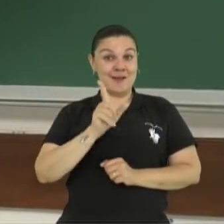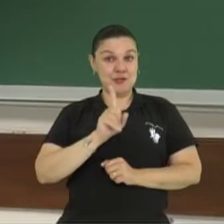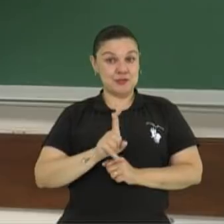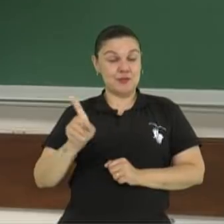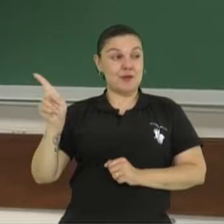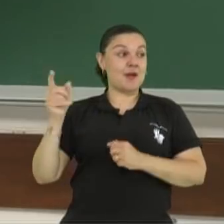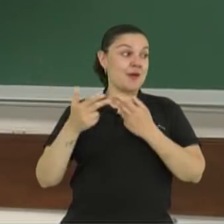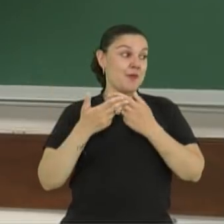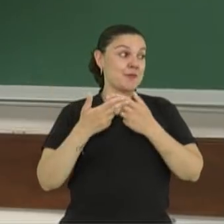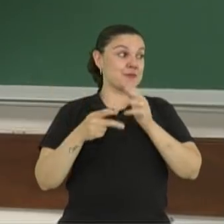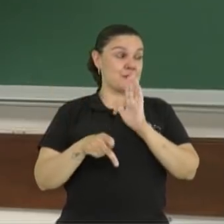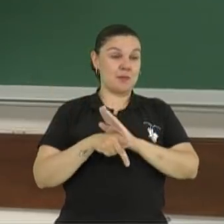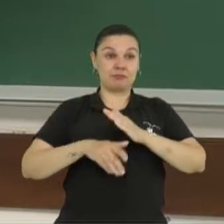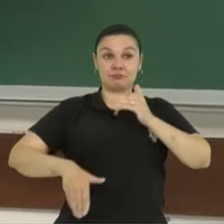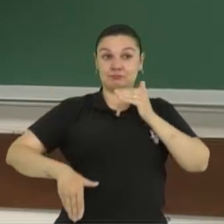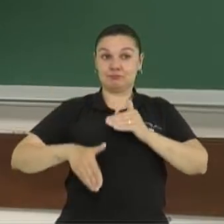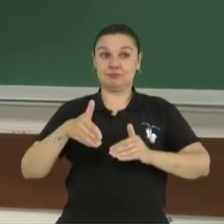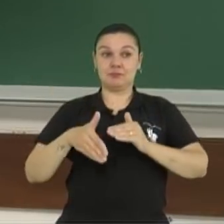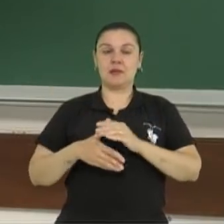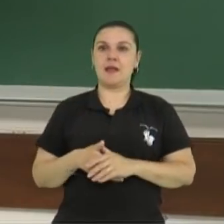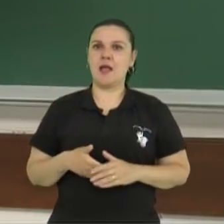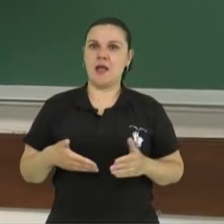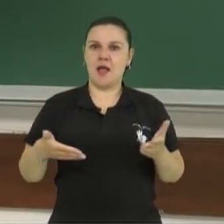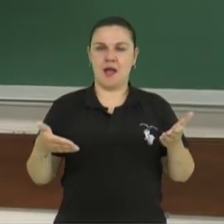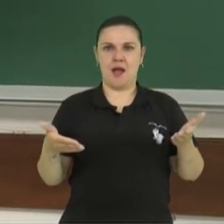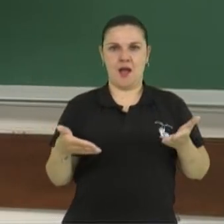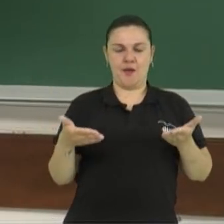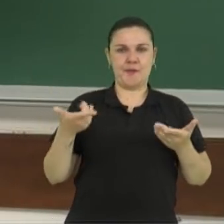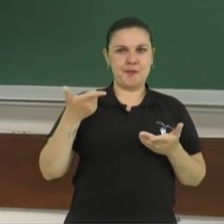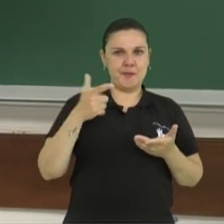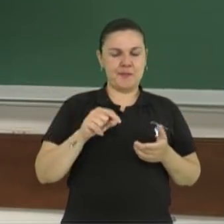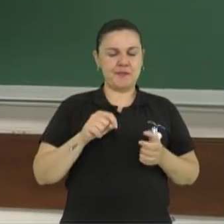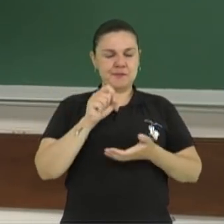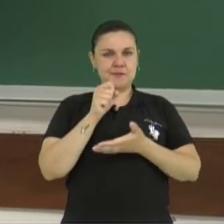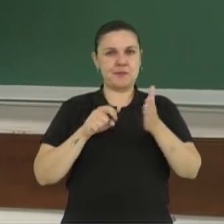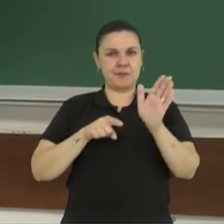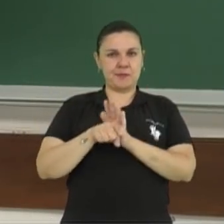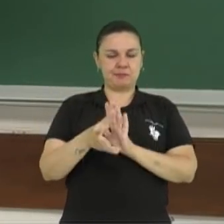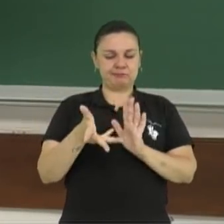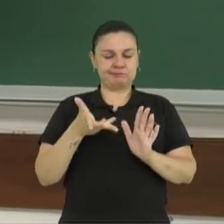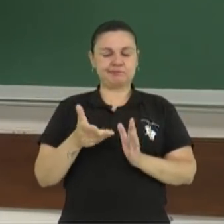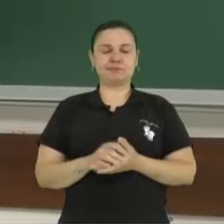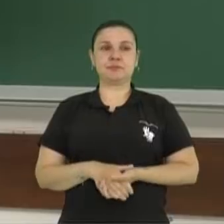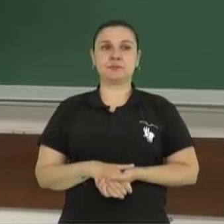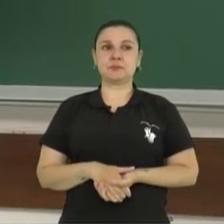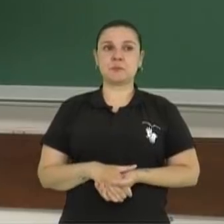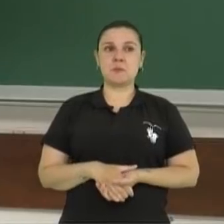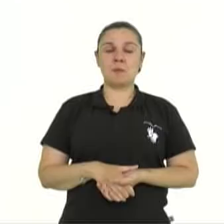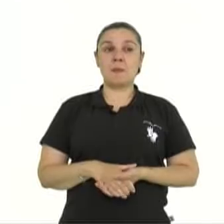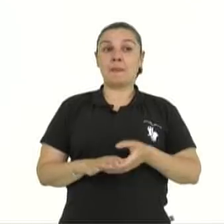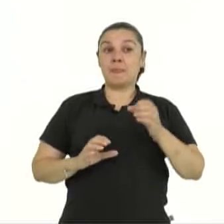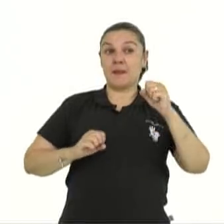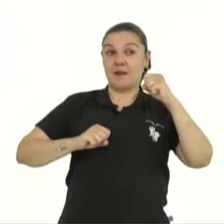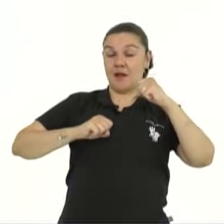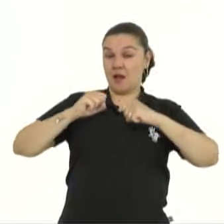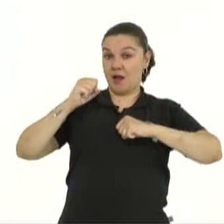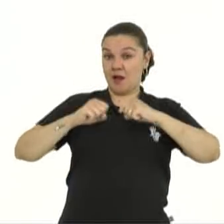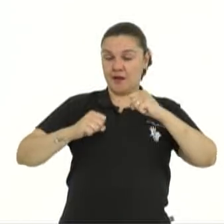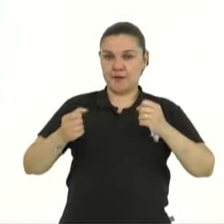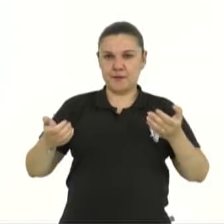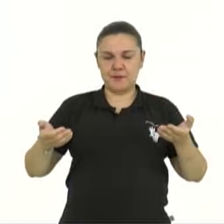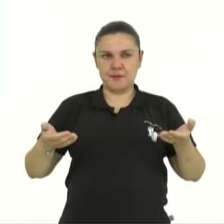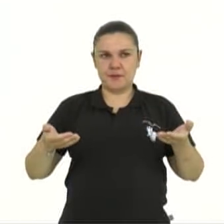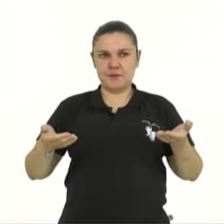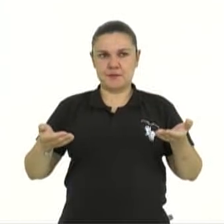o uso dos robôs. E agora nós vamos para mais uma atividade, presta bastante atenção, ok? 3.